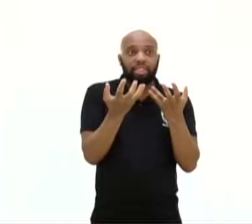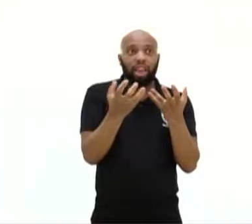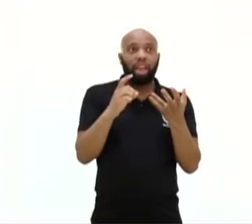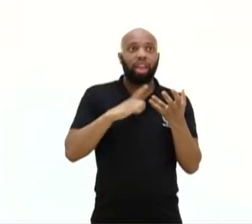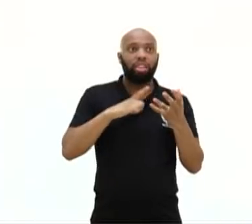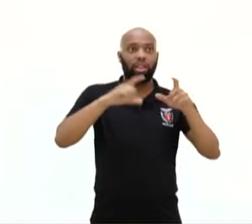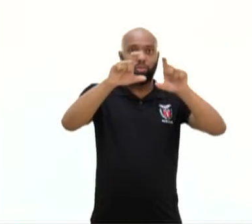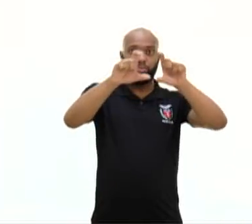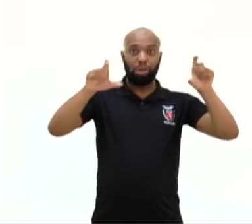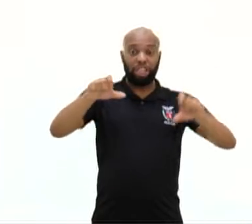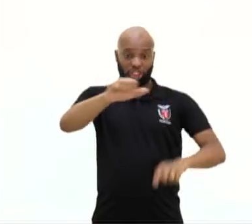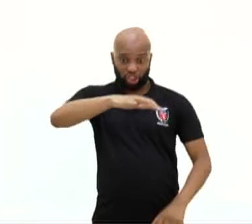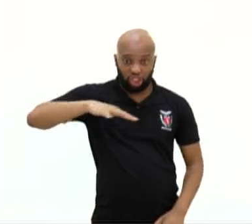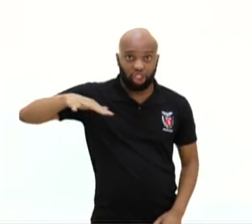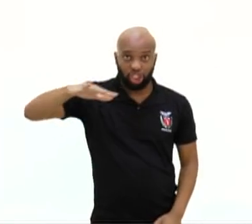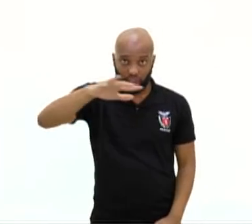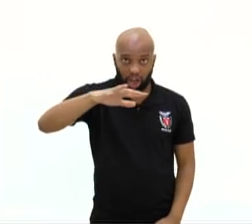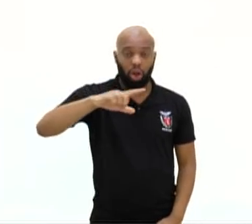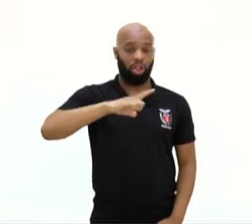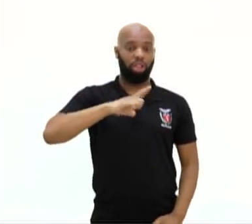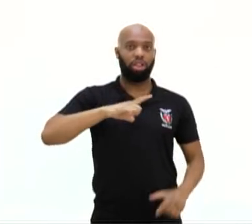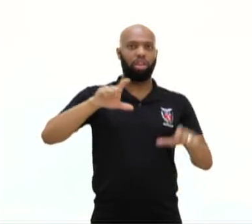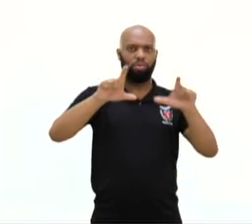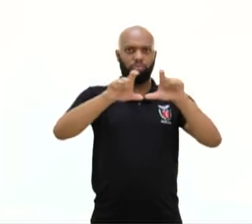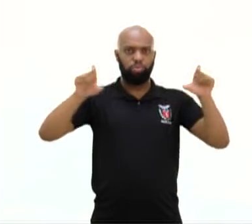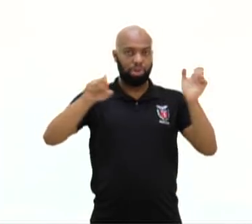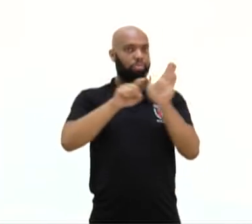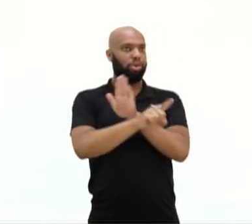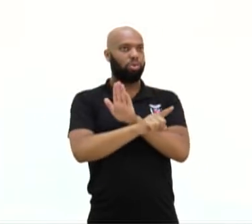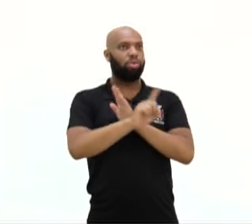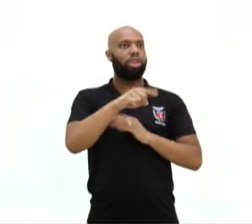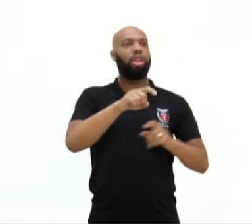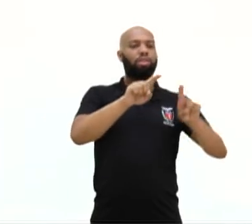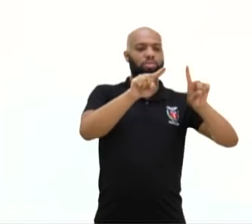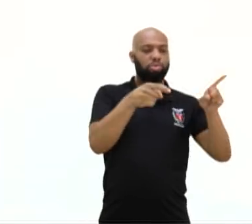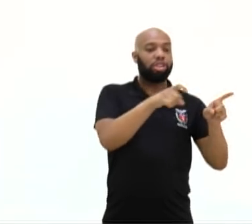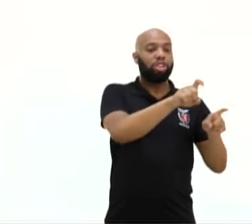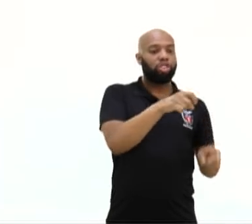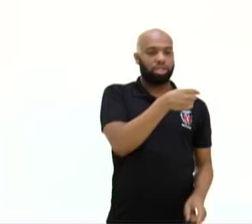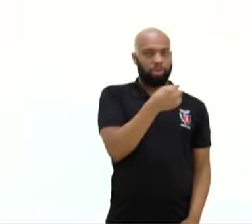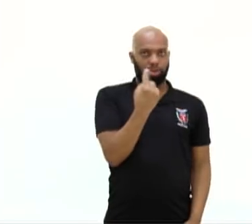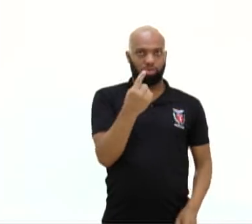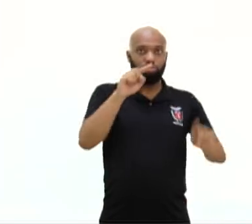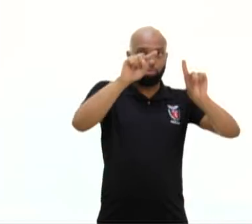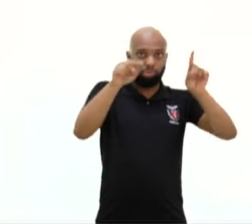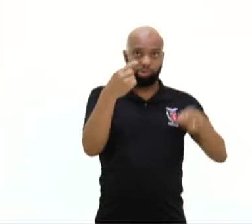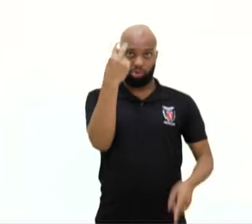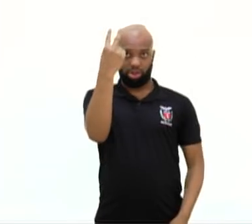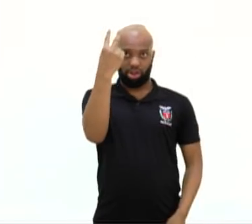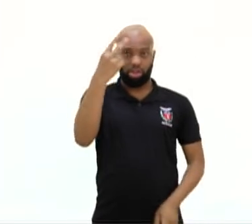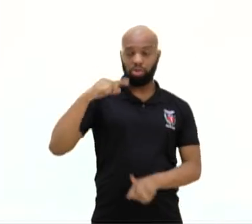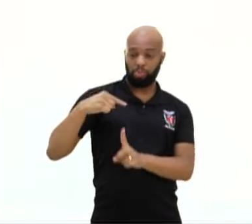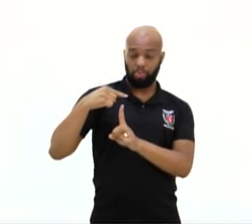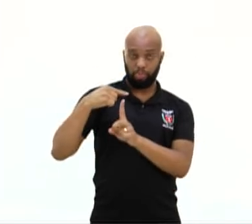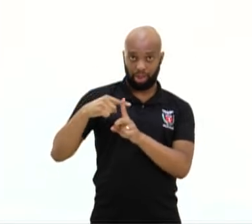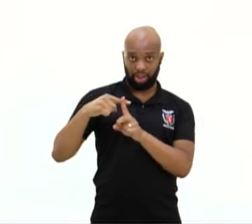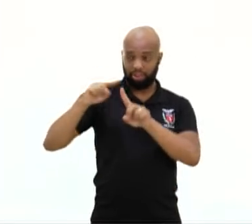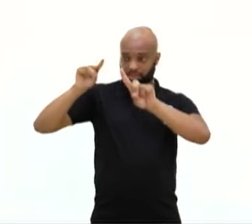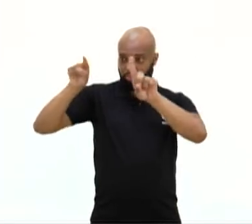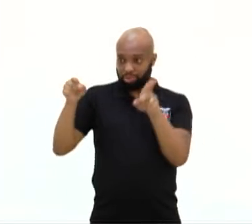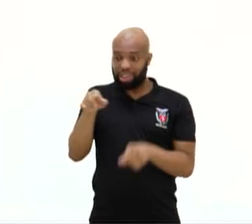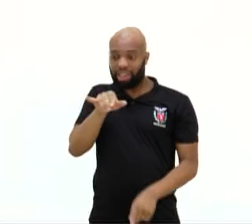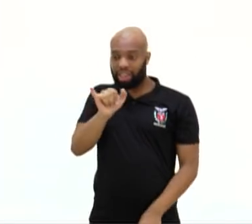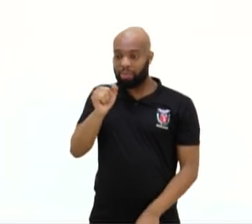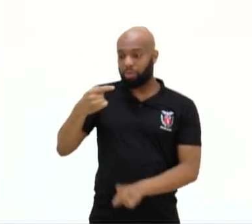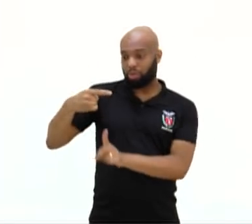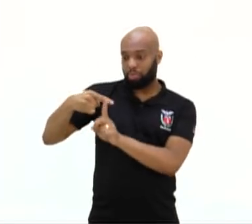partir da equação geral dada no exercício é x menos 1 ao quadrado mais y mais